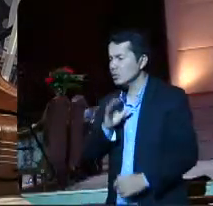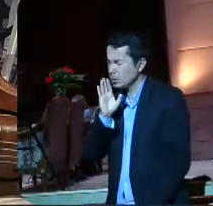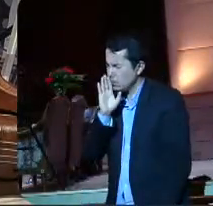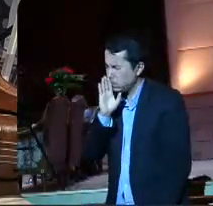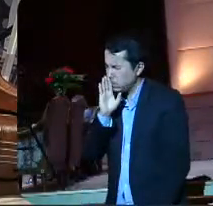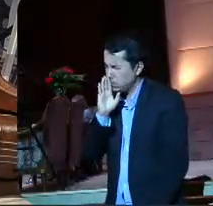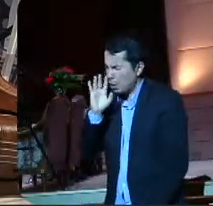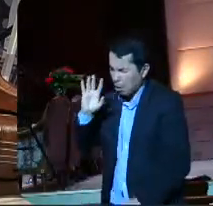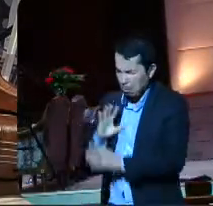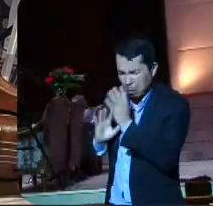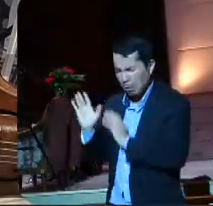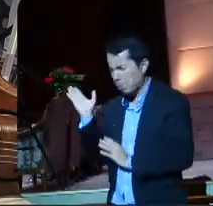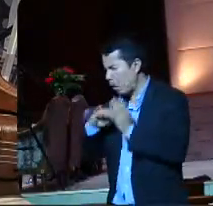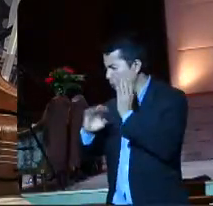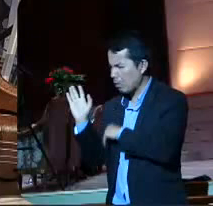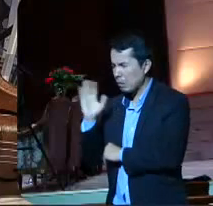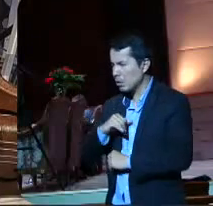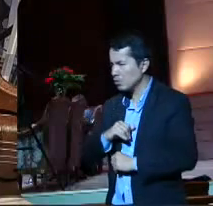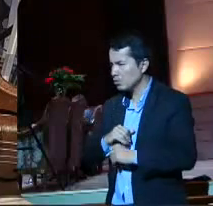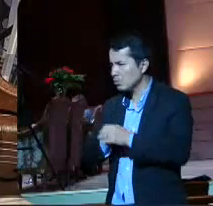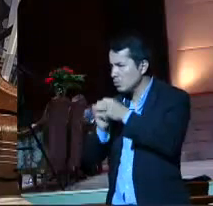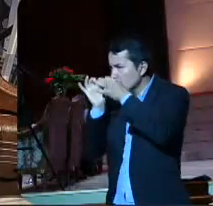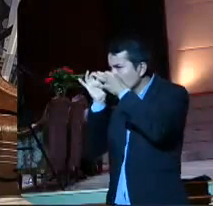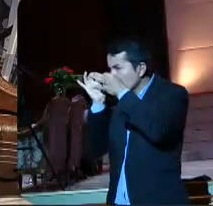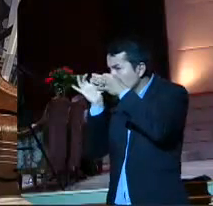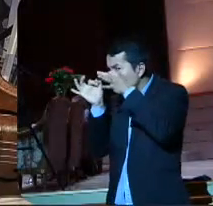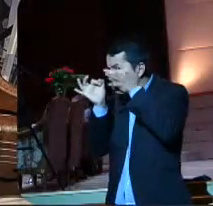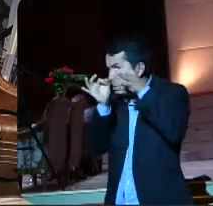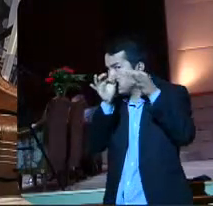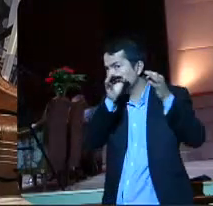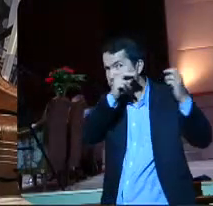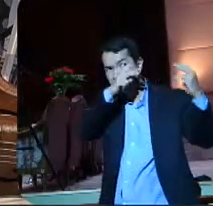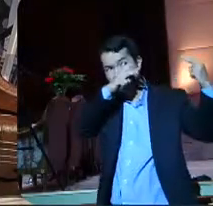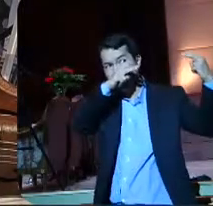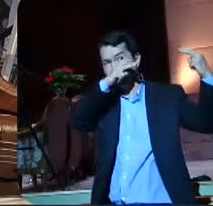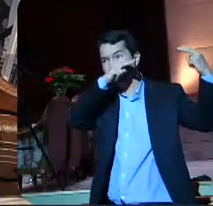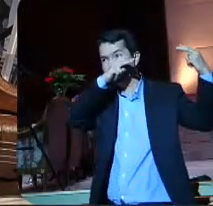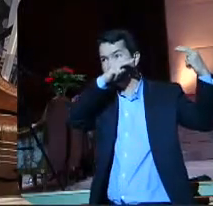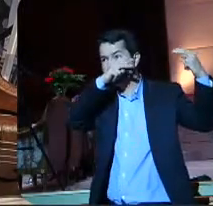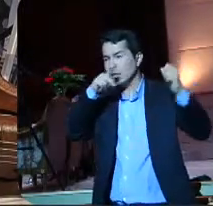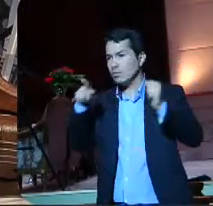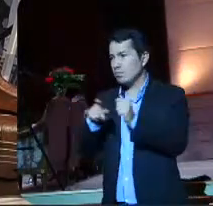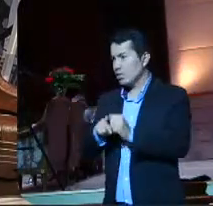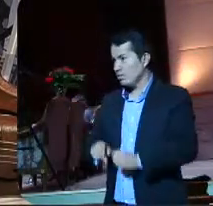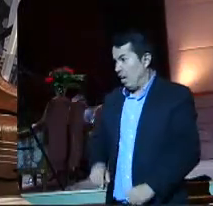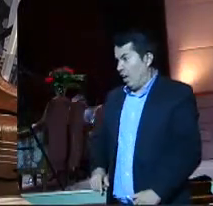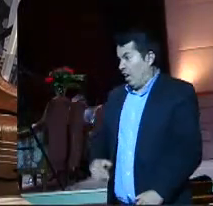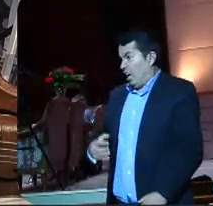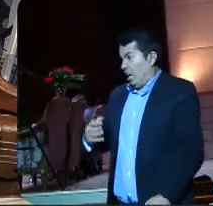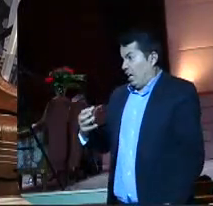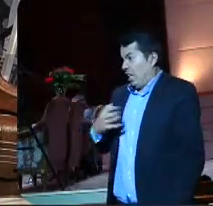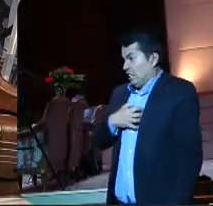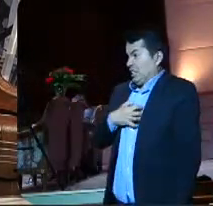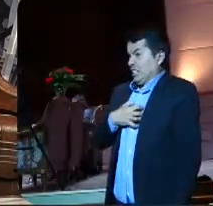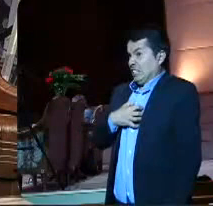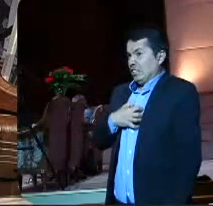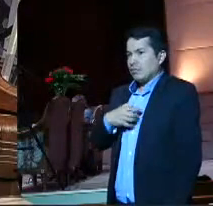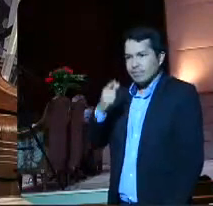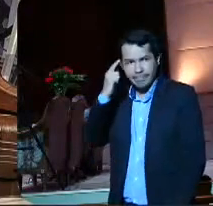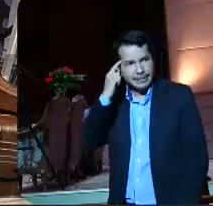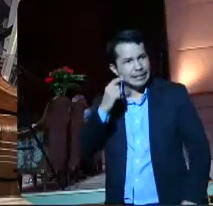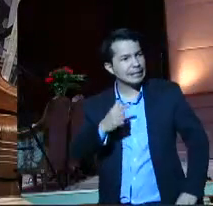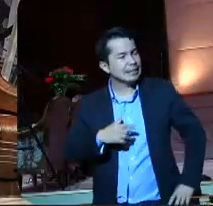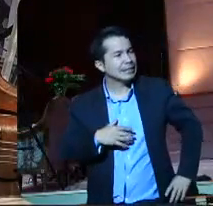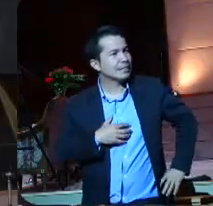porque ele sabe que Pedro estava seguindo Jesus de longe. E ele encontra Pedro no pátio com o